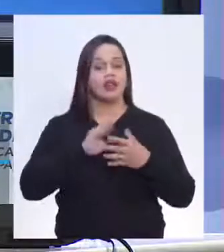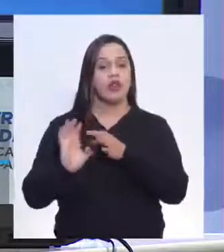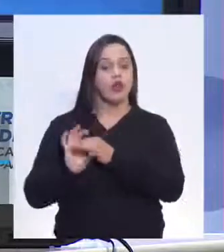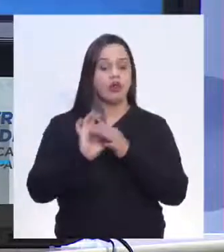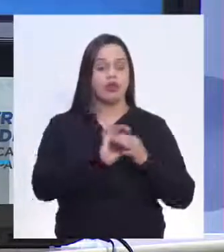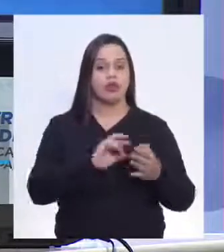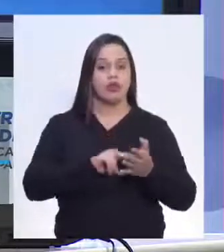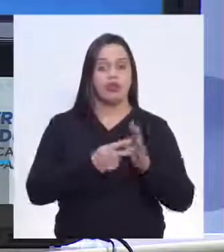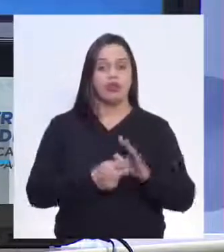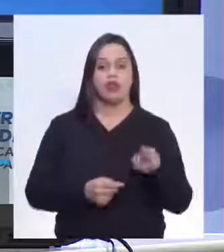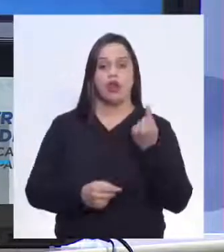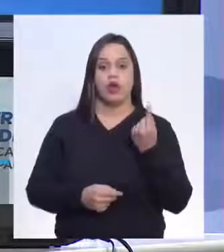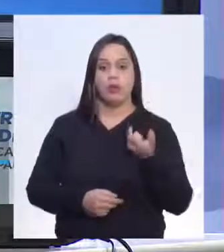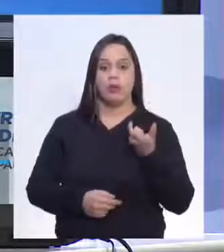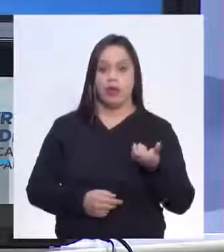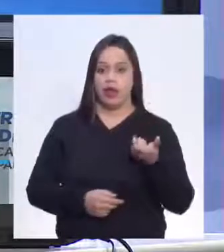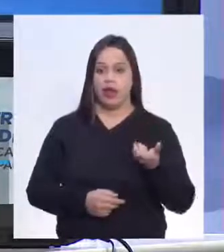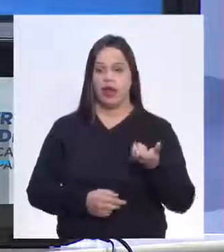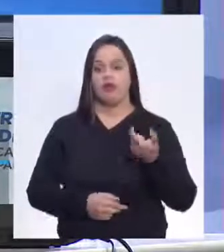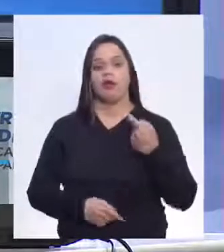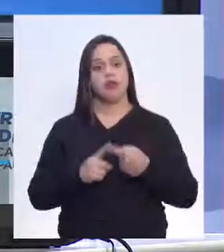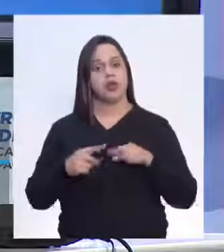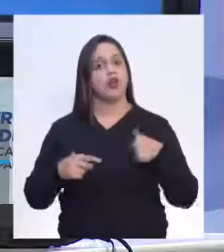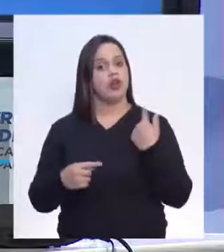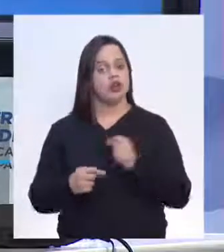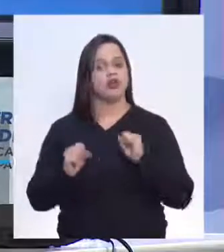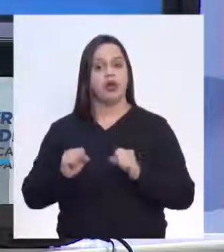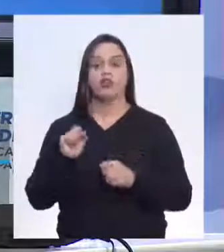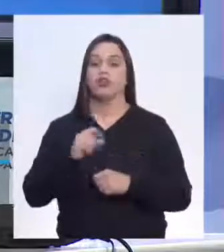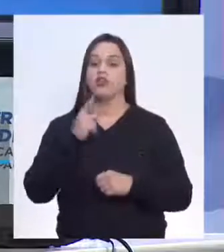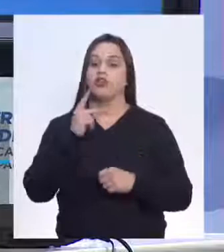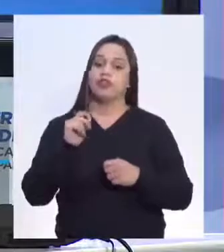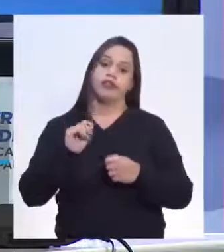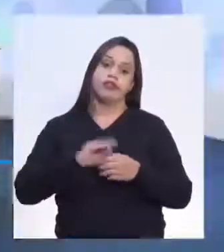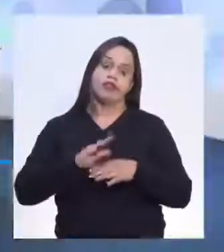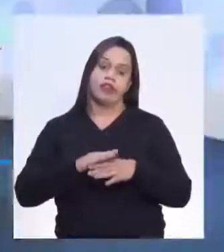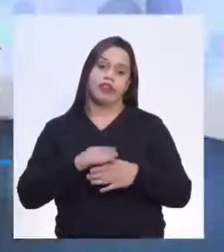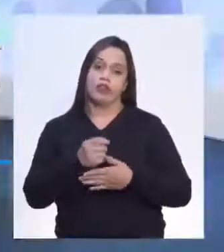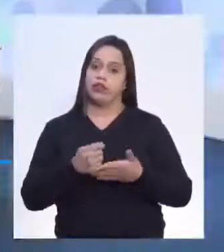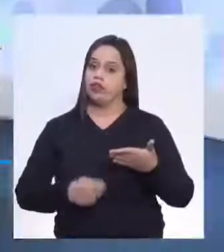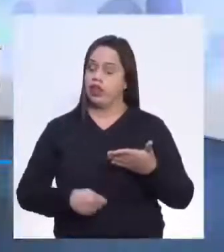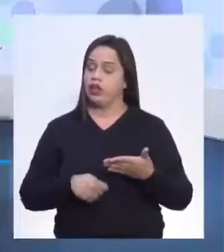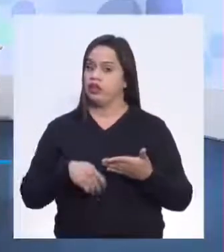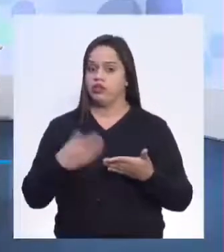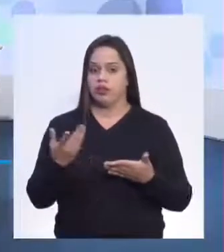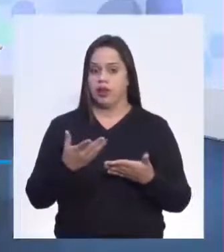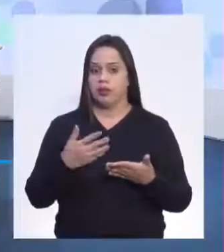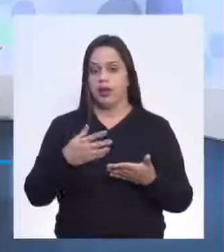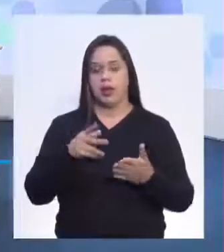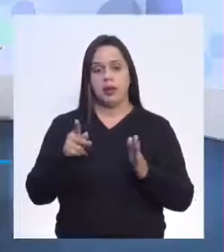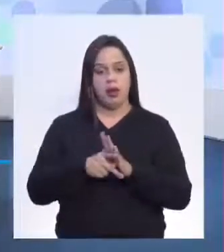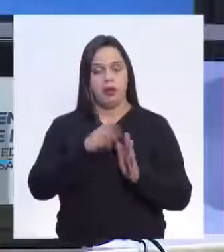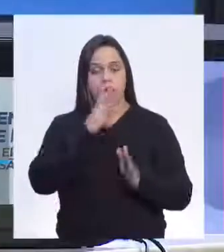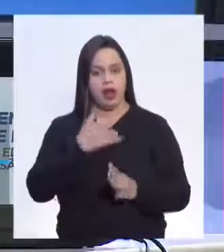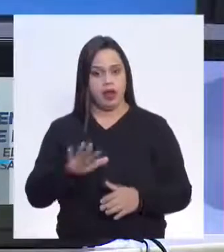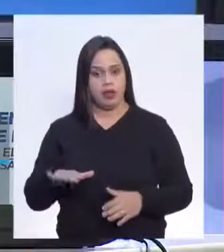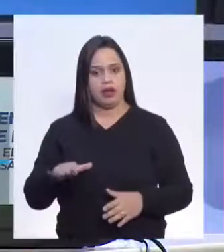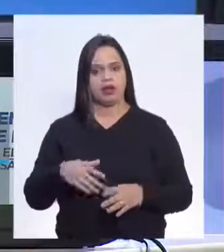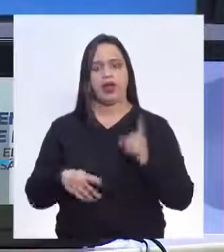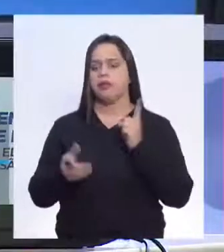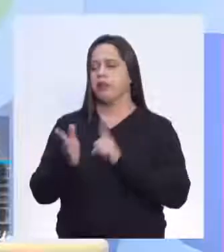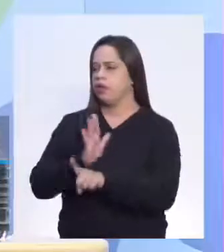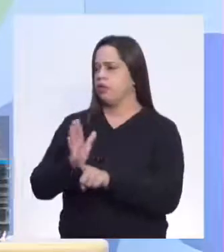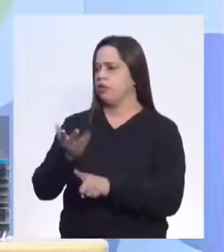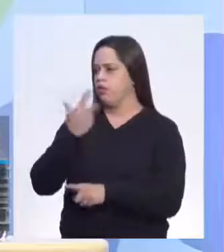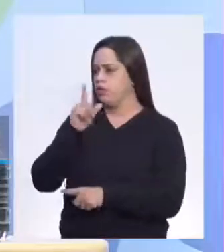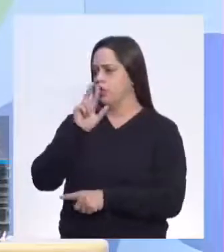uma palavra. A gente pode fazer isso até mesmo com textos considerados mais infantis. Alguém aí chegou?